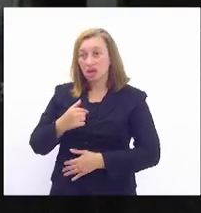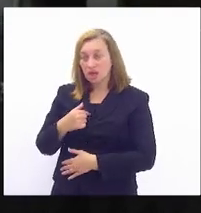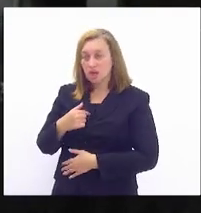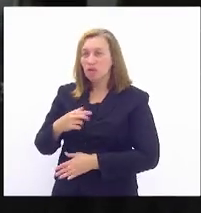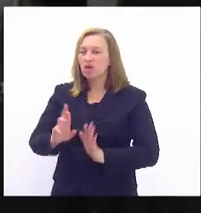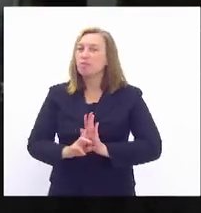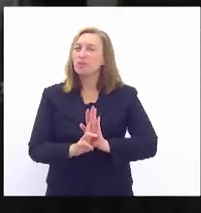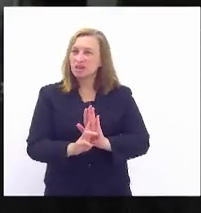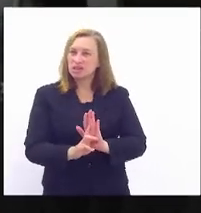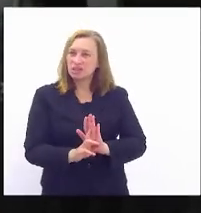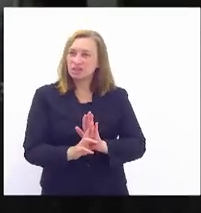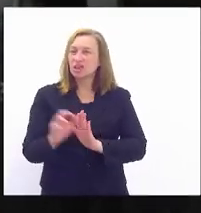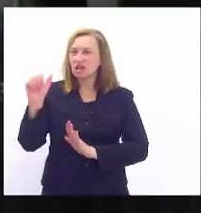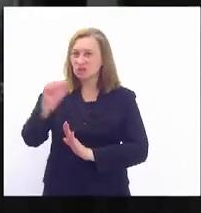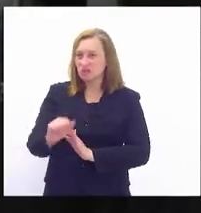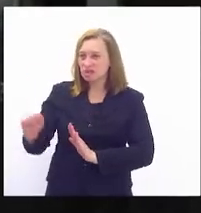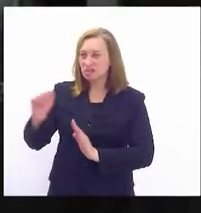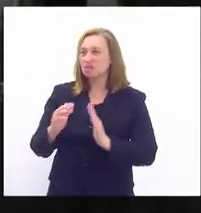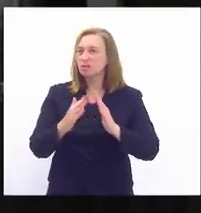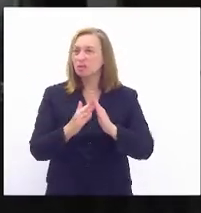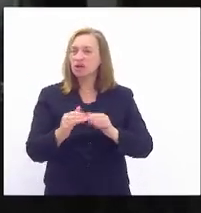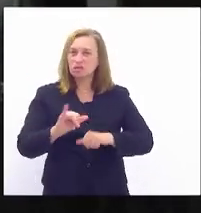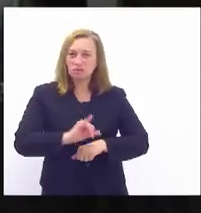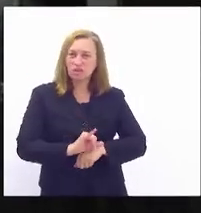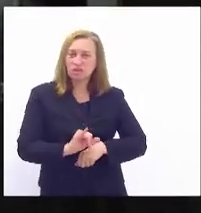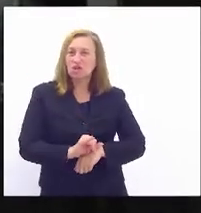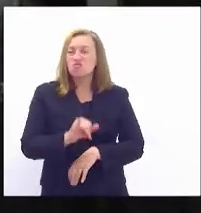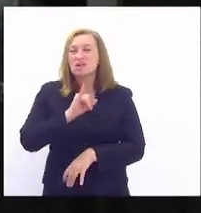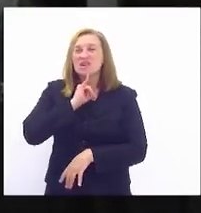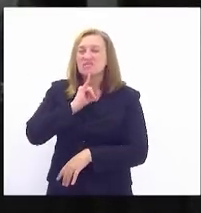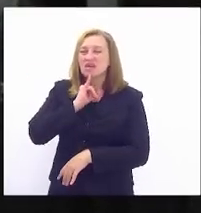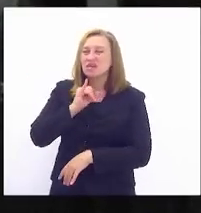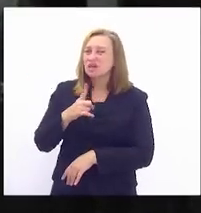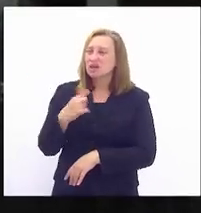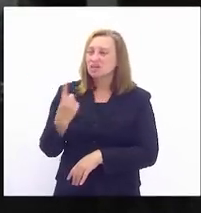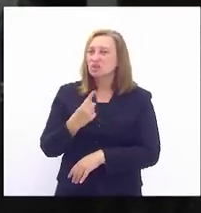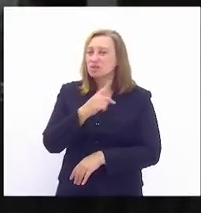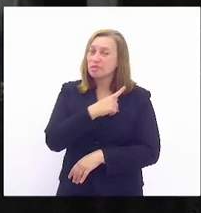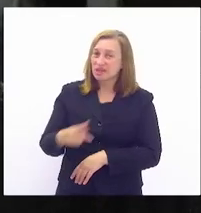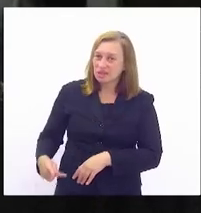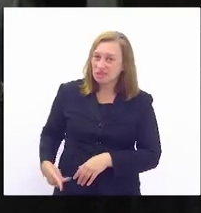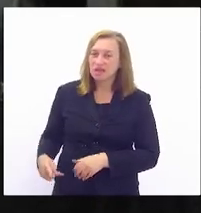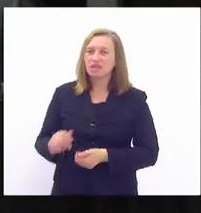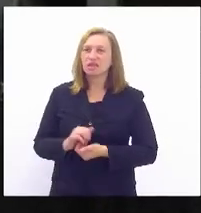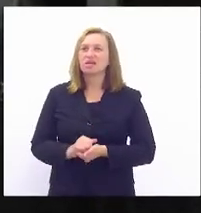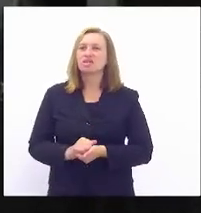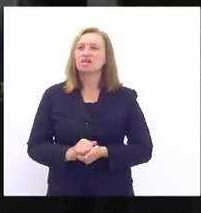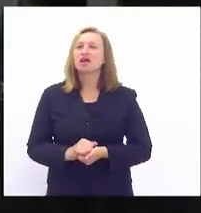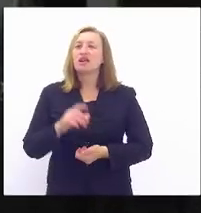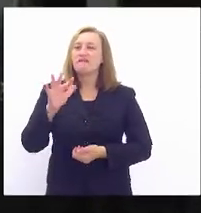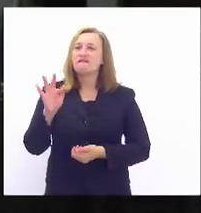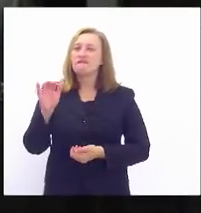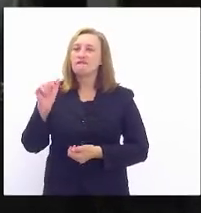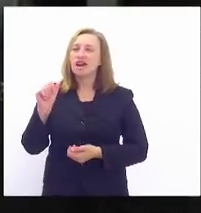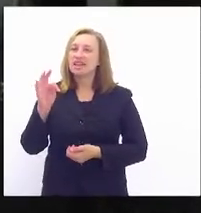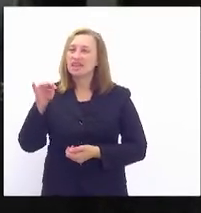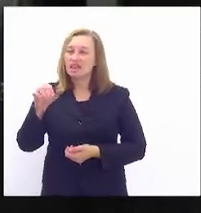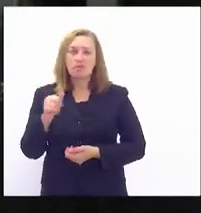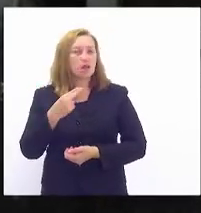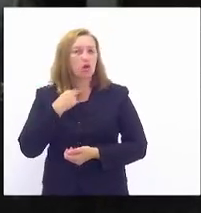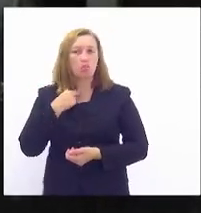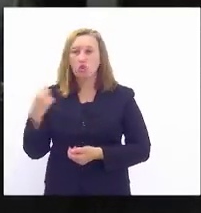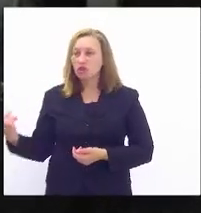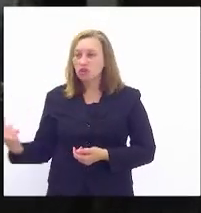representando aqui a Federação das Associações de Moradores, infelizmente a nossa presidente, a dona Fátima Martins, não pôde se